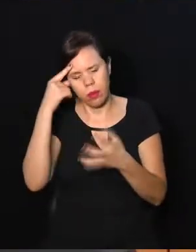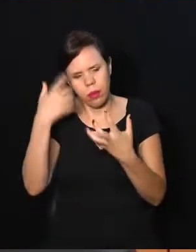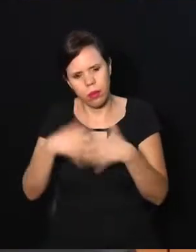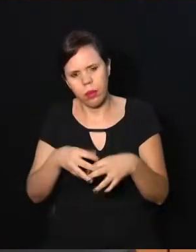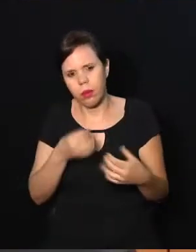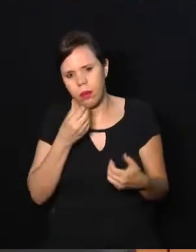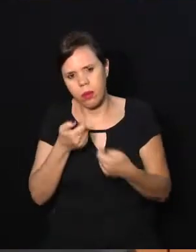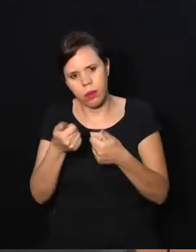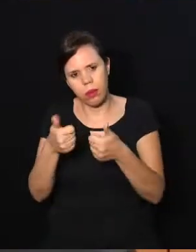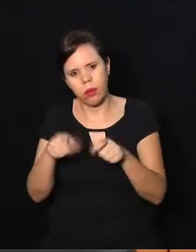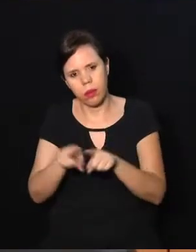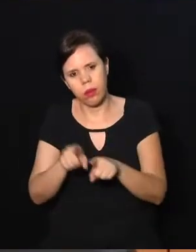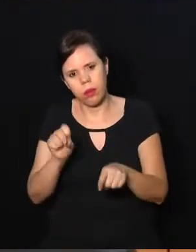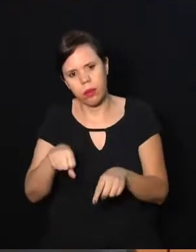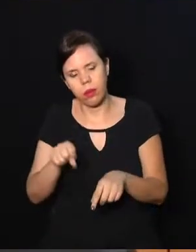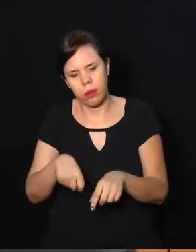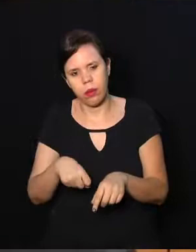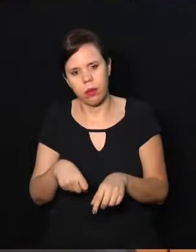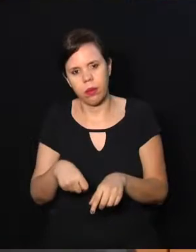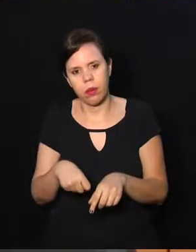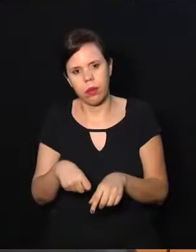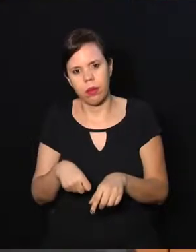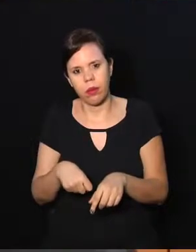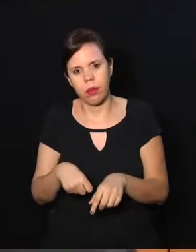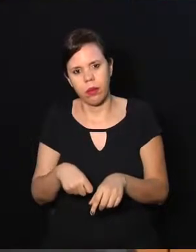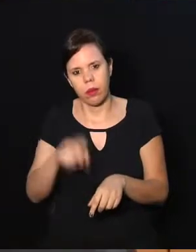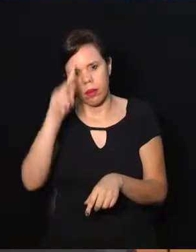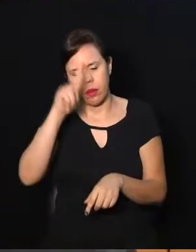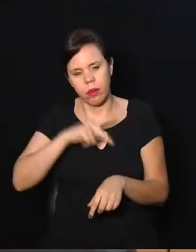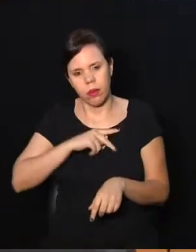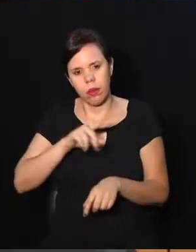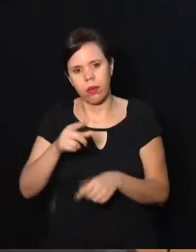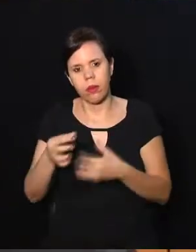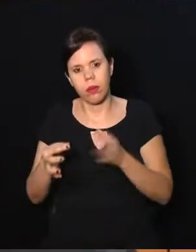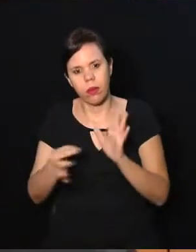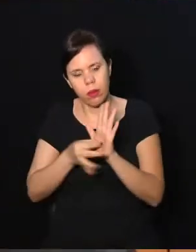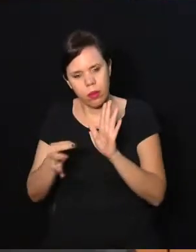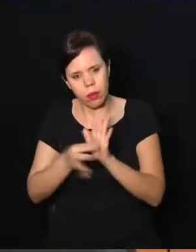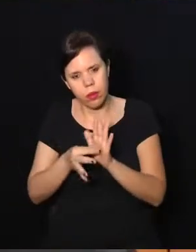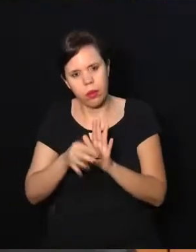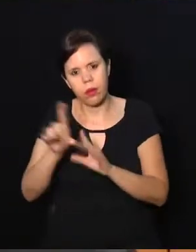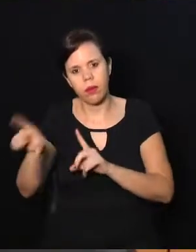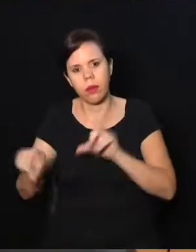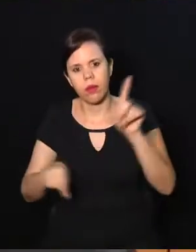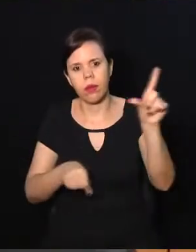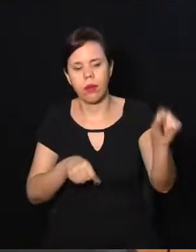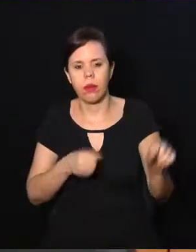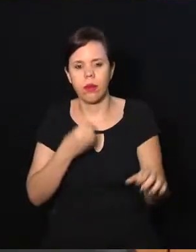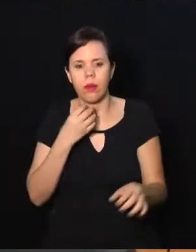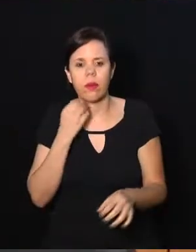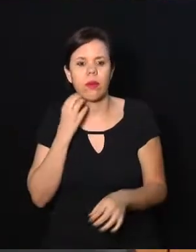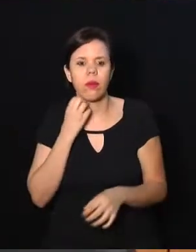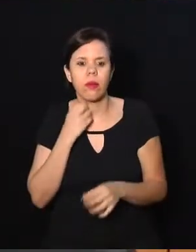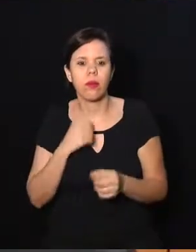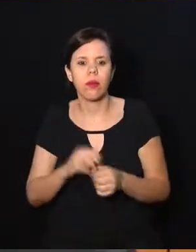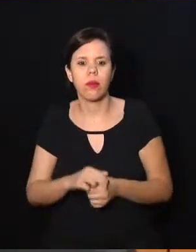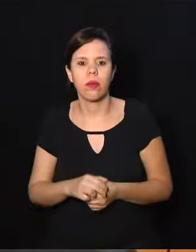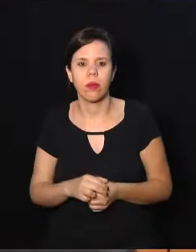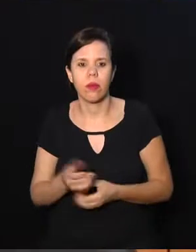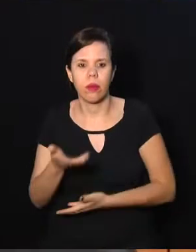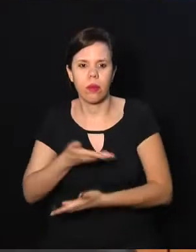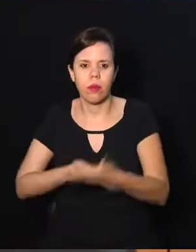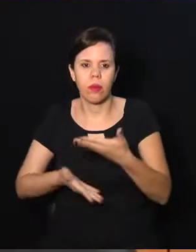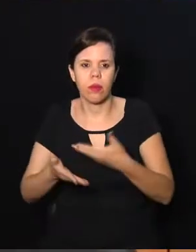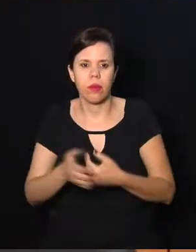O homem é capaz, através da sua razão, de escolher este bem e de fazer com que este bem seja